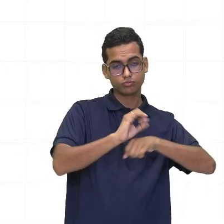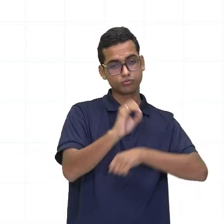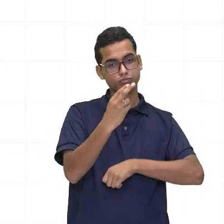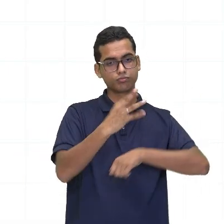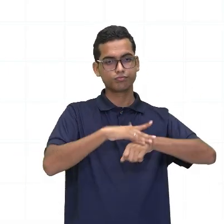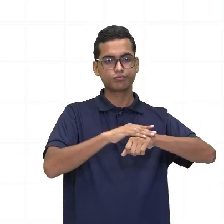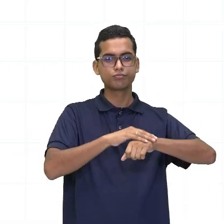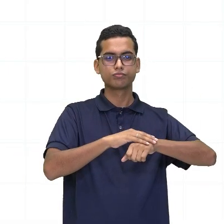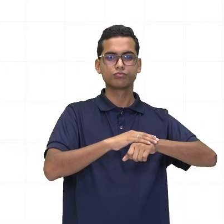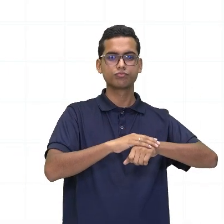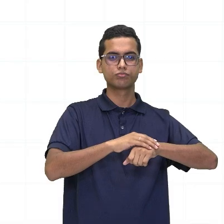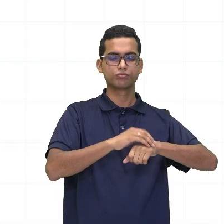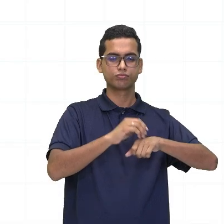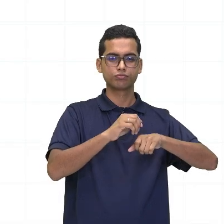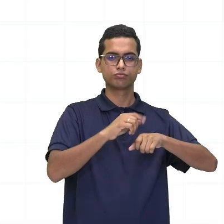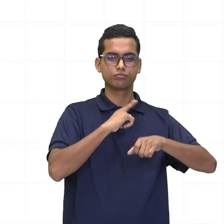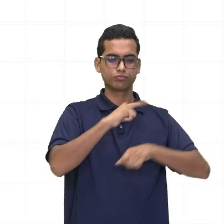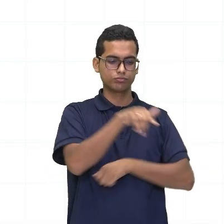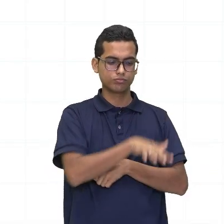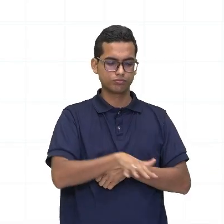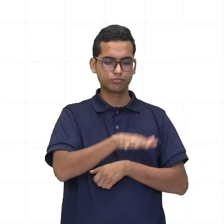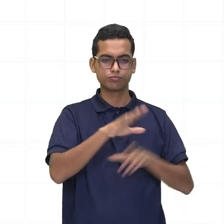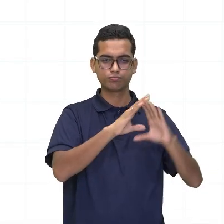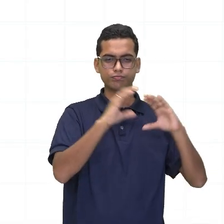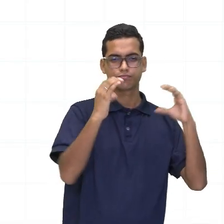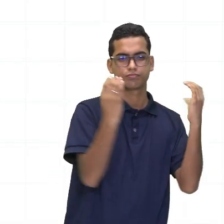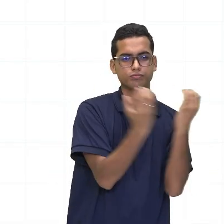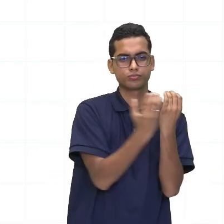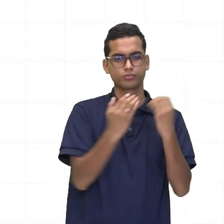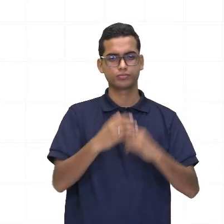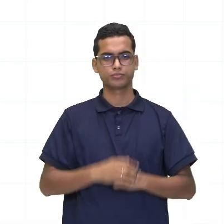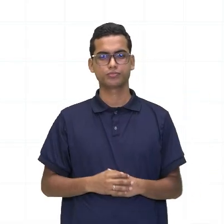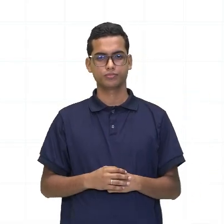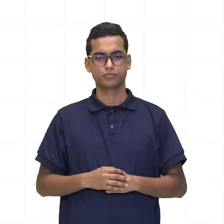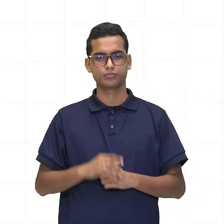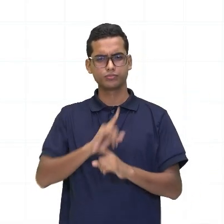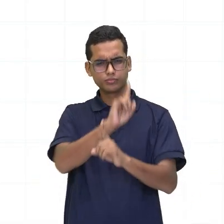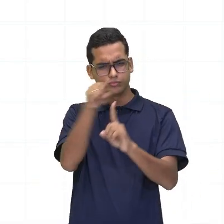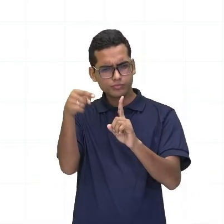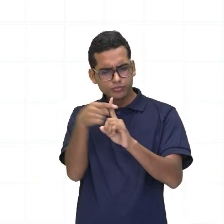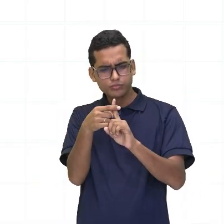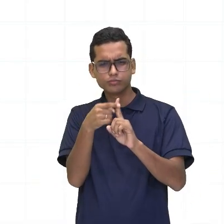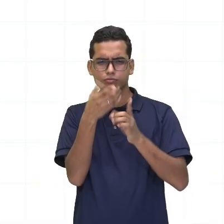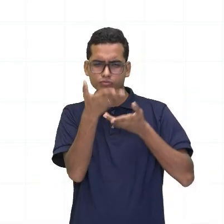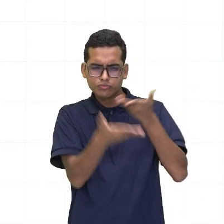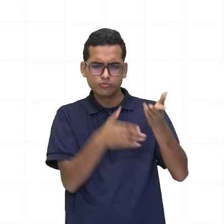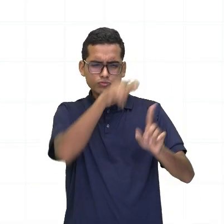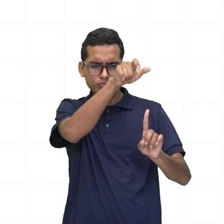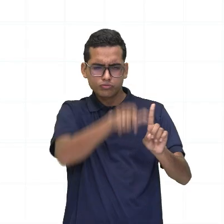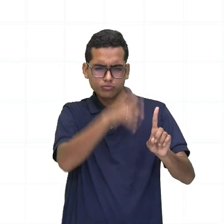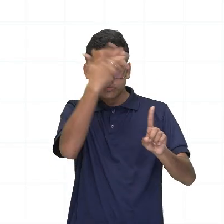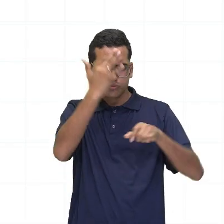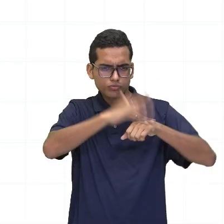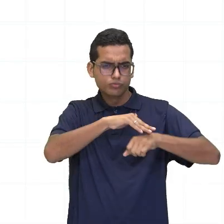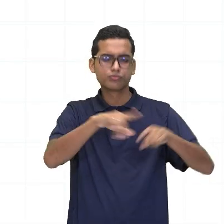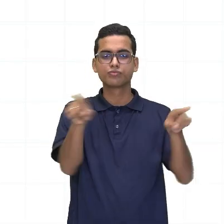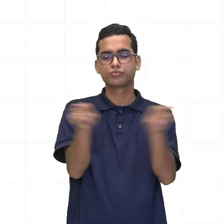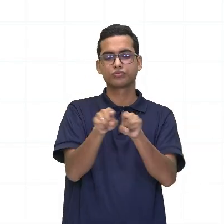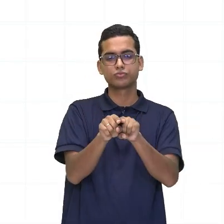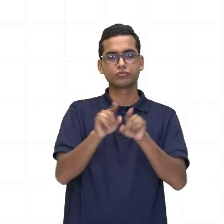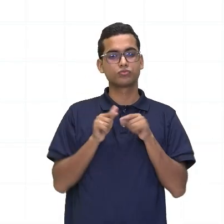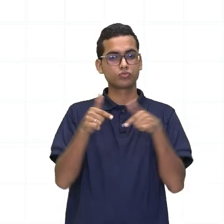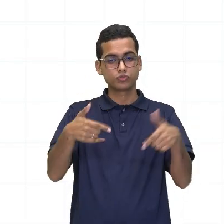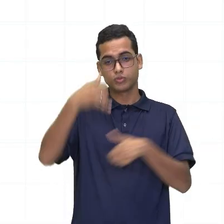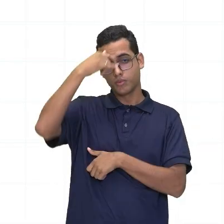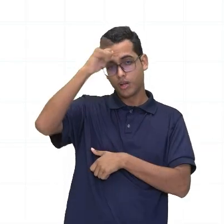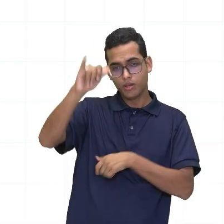determinada comunidade. E o objetivo não é tratar o indivíduo doente, mas prevenir e evitar que